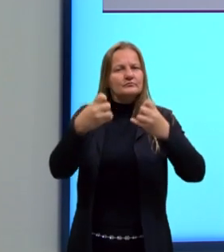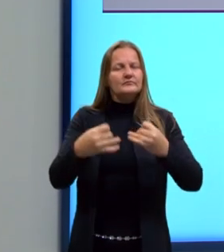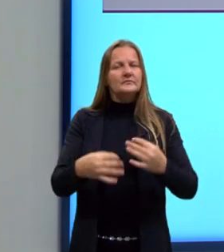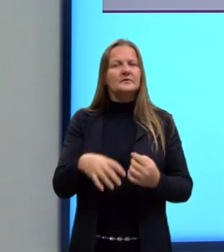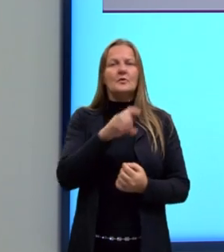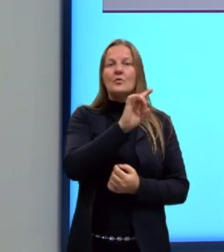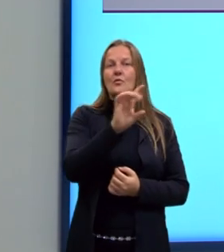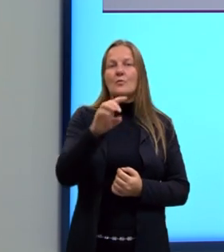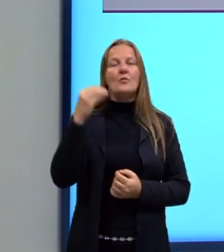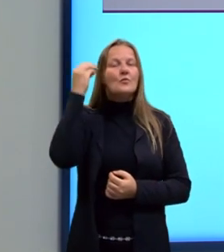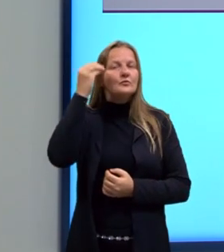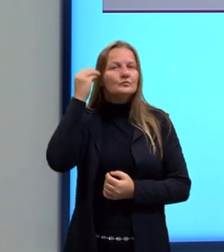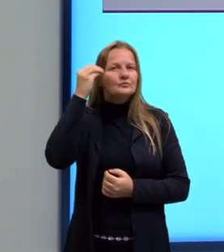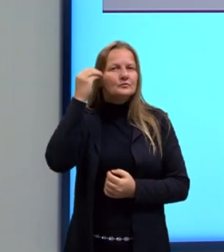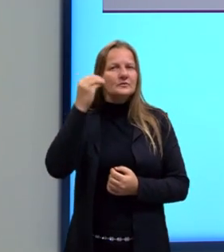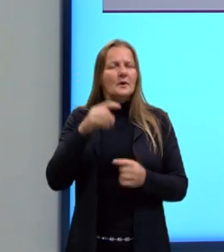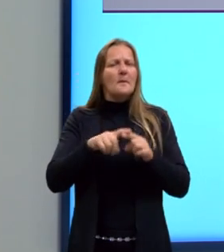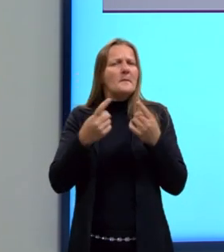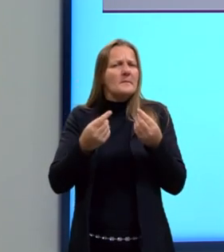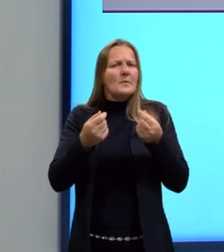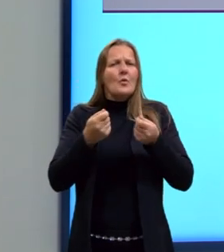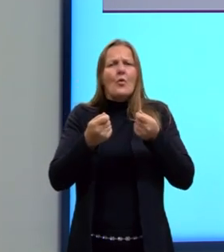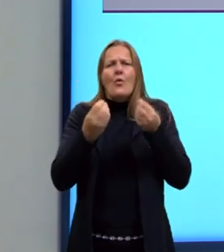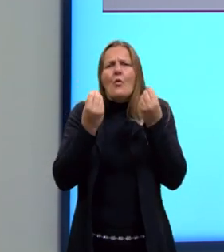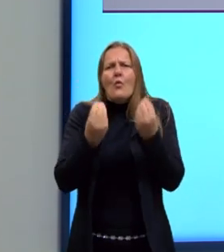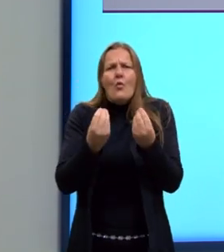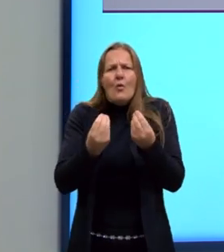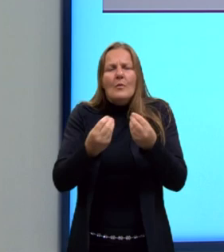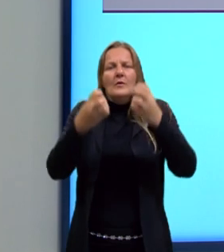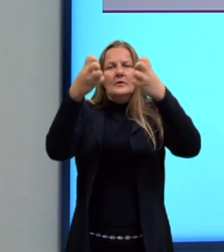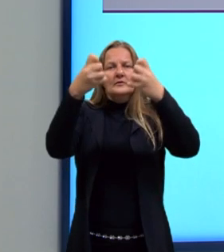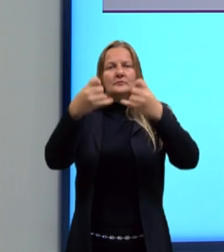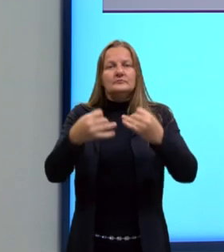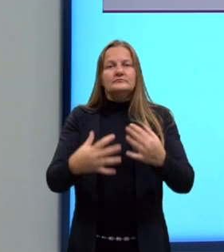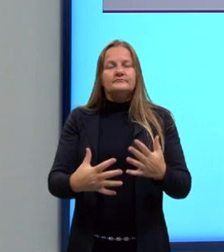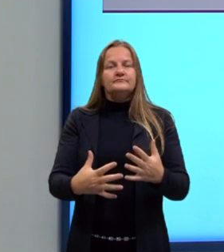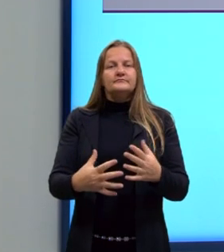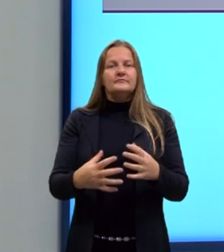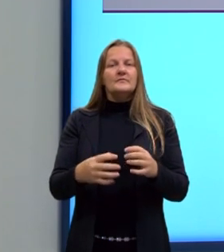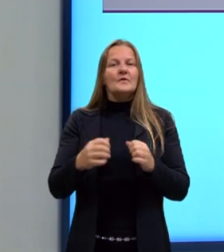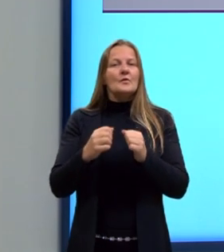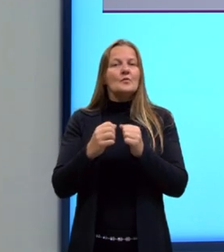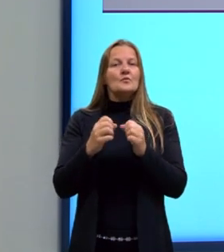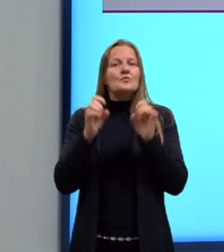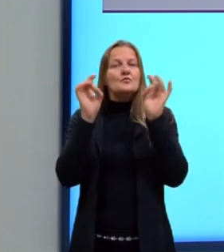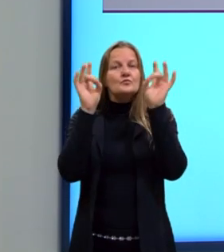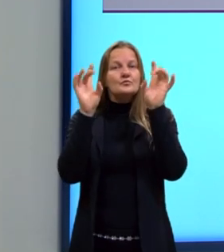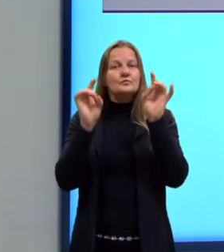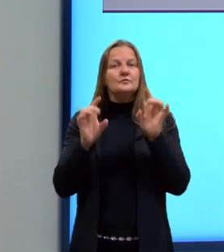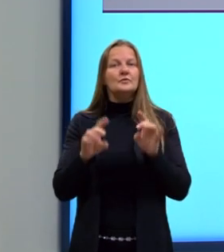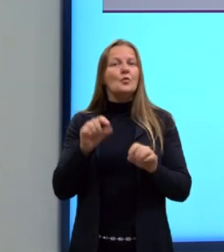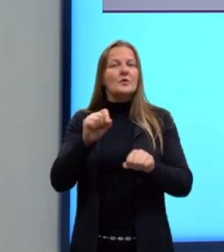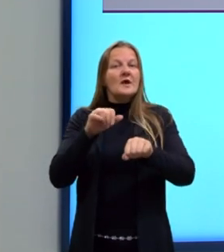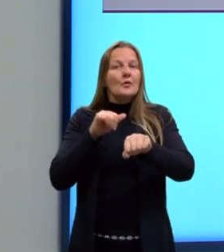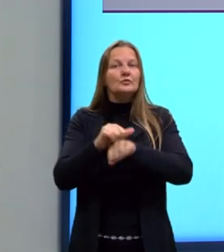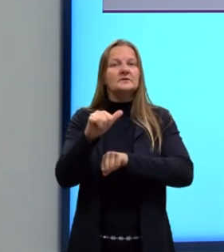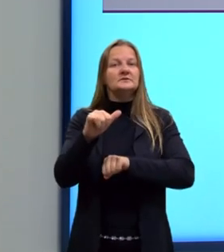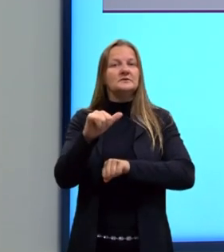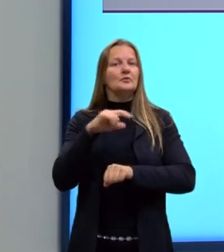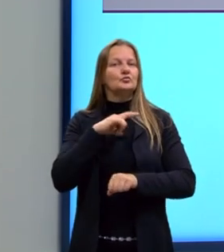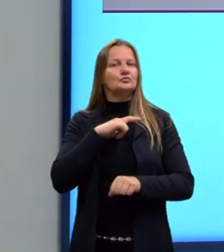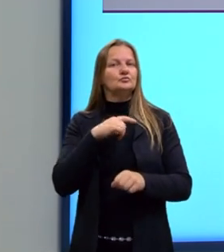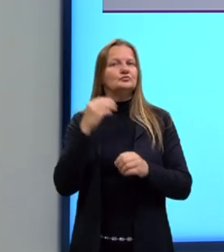forma essa experiência mas como a gente pode explicar né de uma forma mais específica o que tá acontecendo